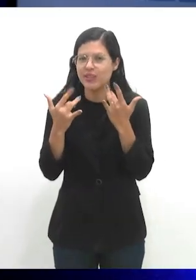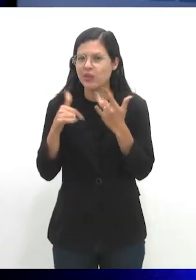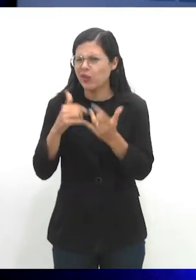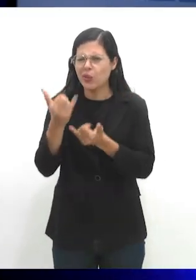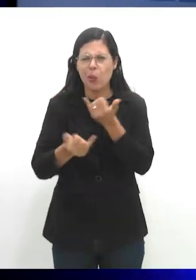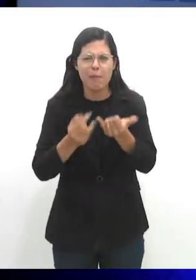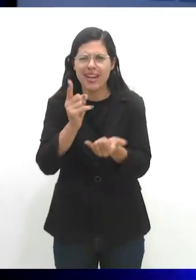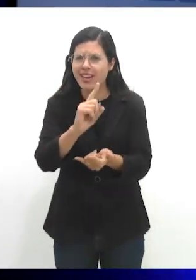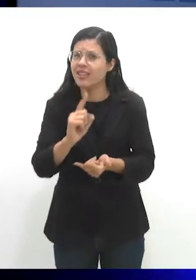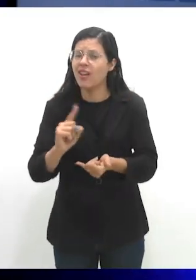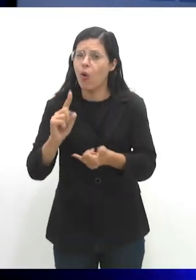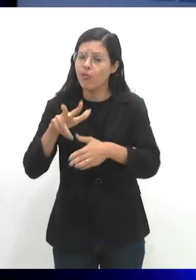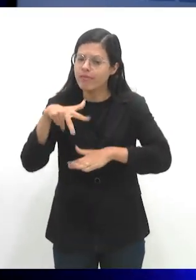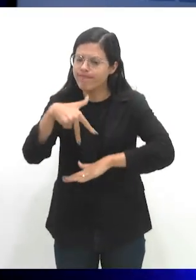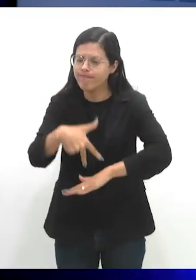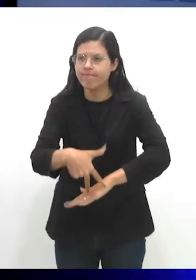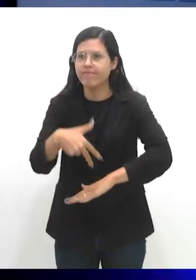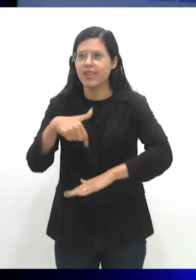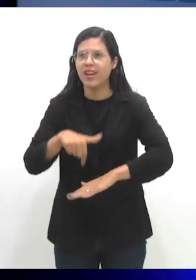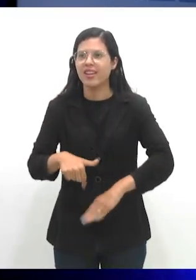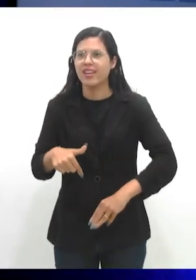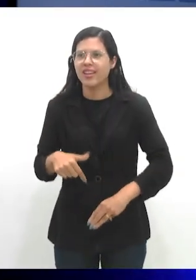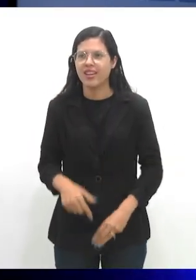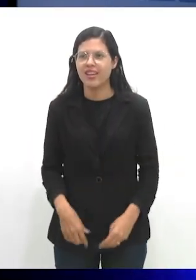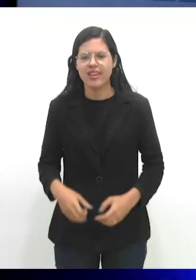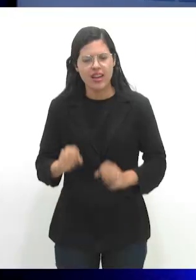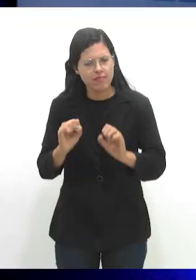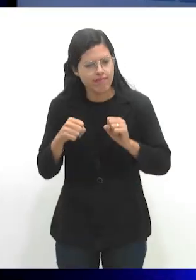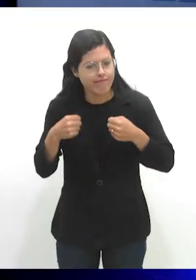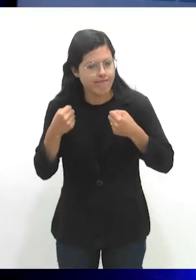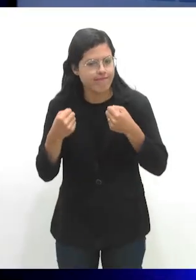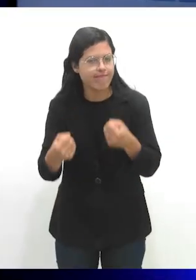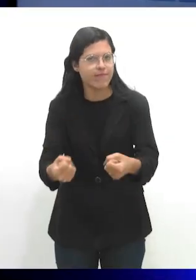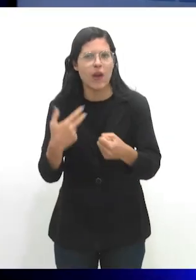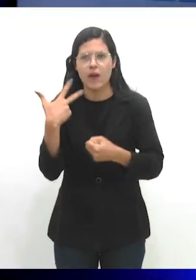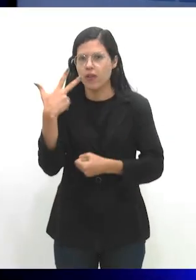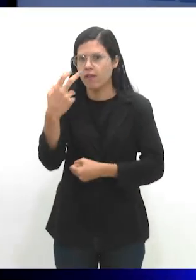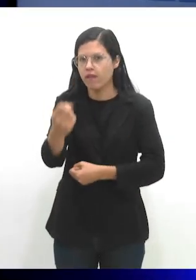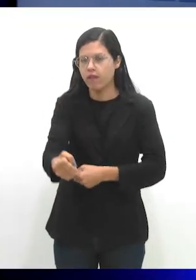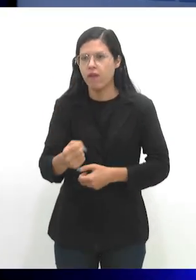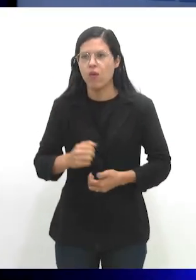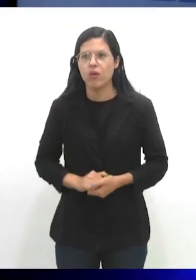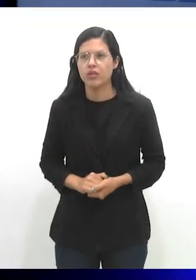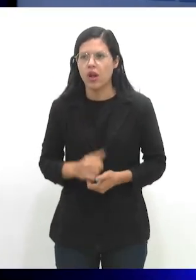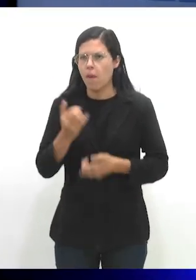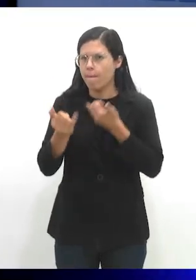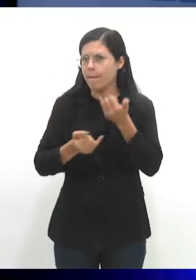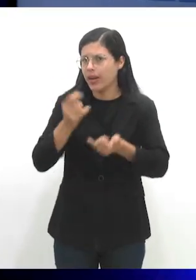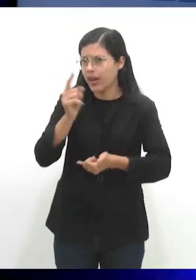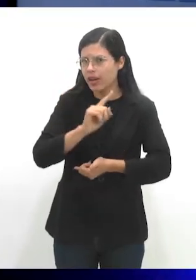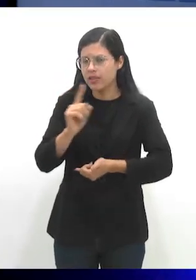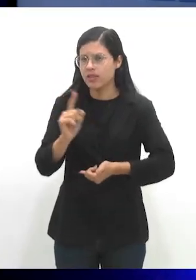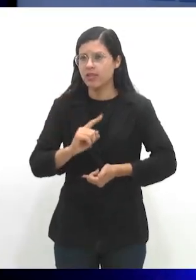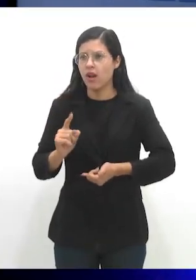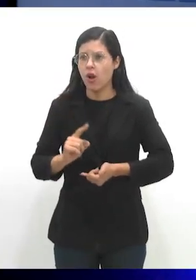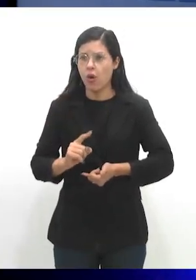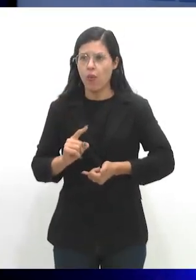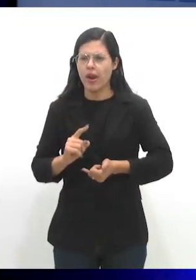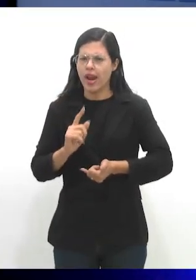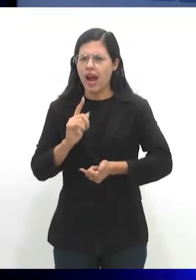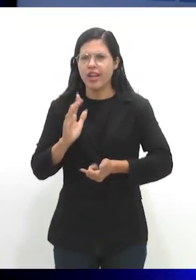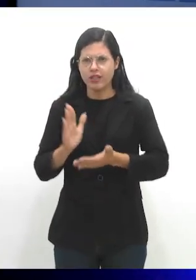está ali, seja quem for, ele dá tudo, todos os dias. Ele não brinca, ele sai acabado,